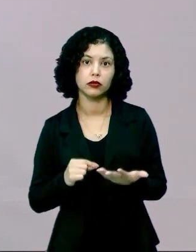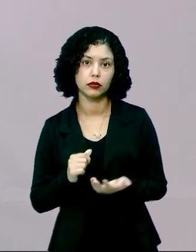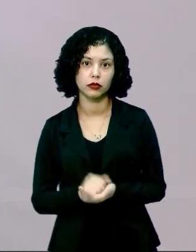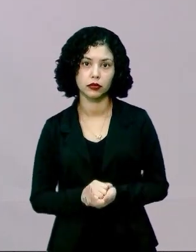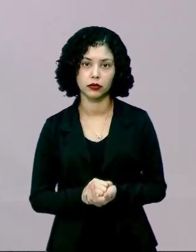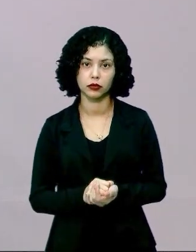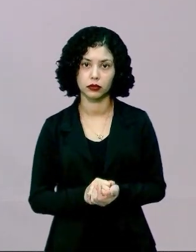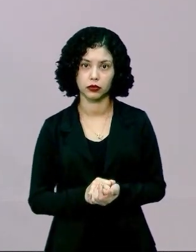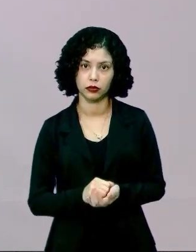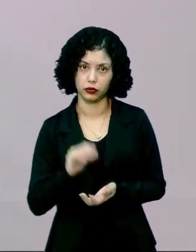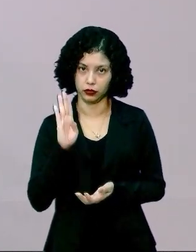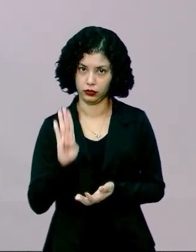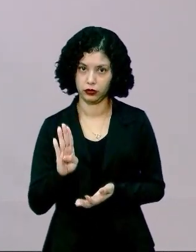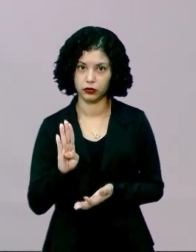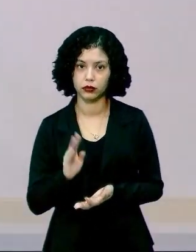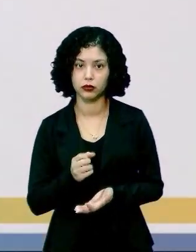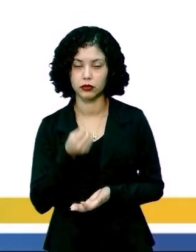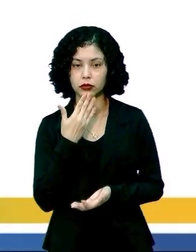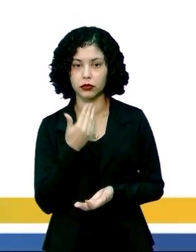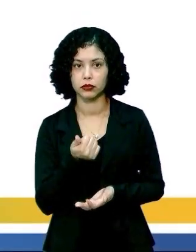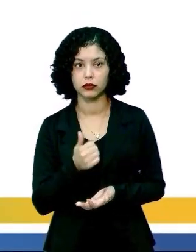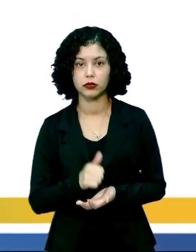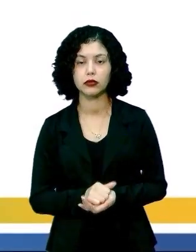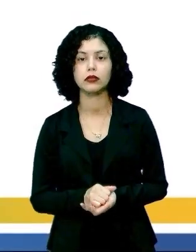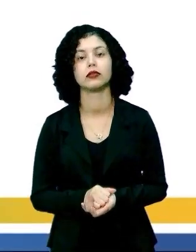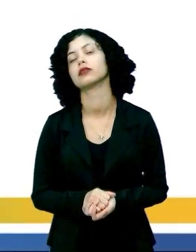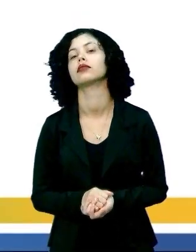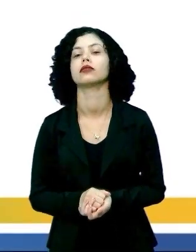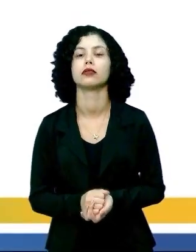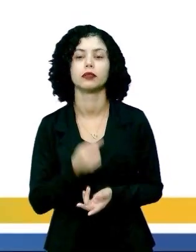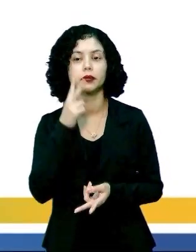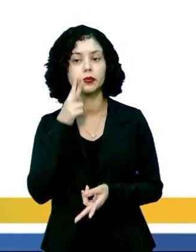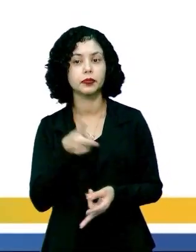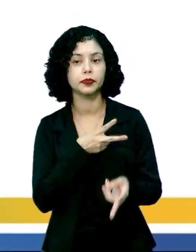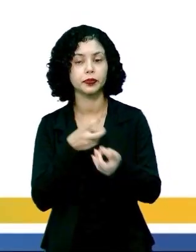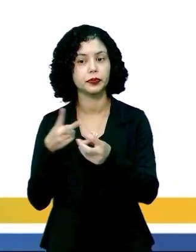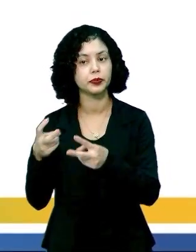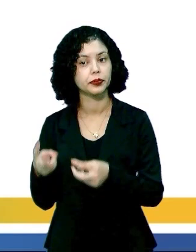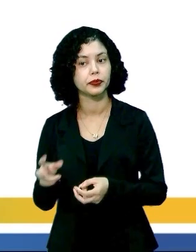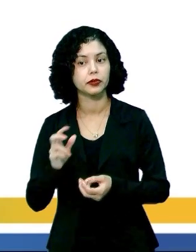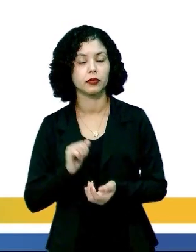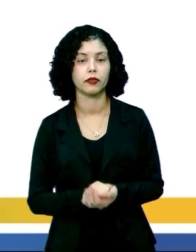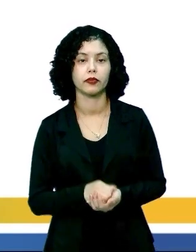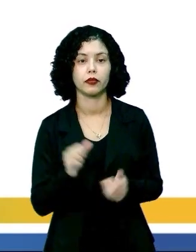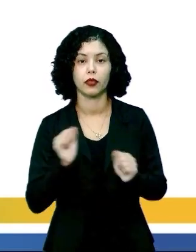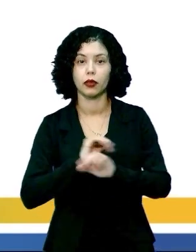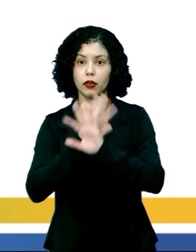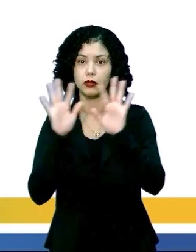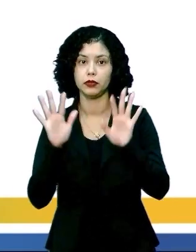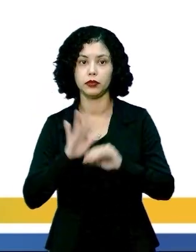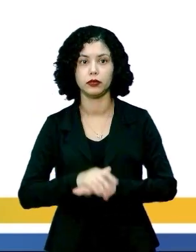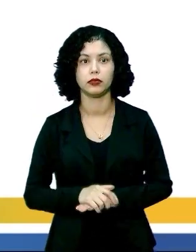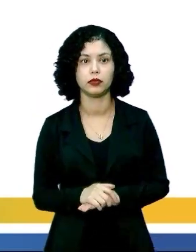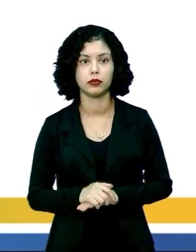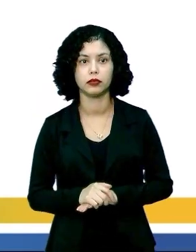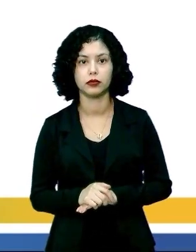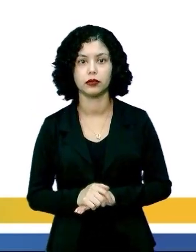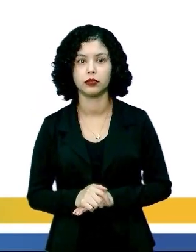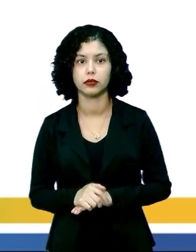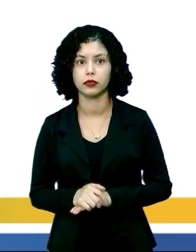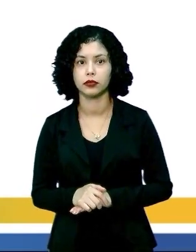estar lá no conjunto B. Tudo bem? Então dá para a gente observar que ele deixa bem claro, ó,